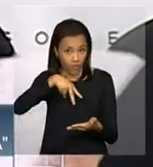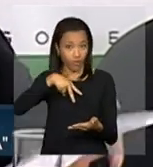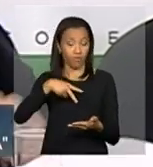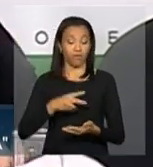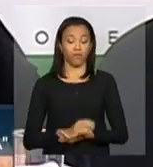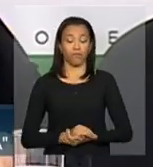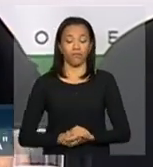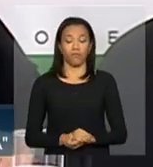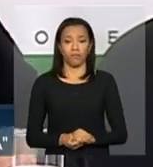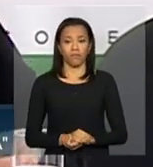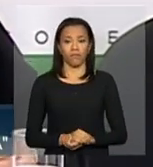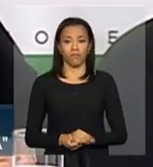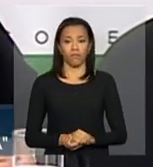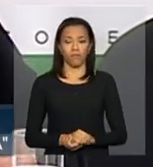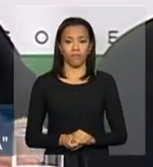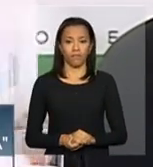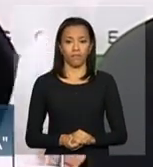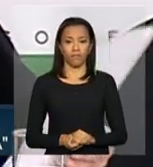mesmo.